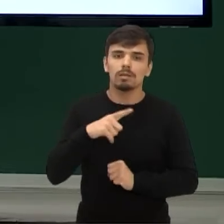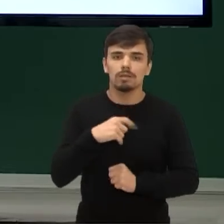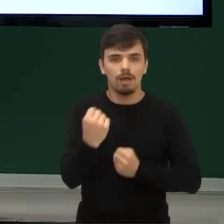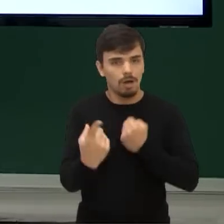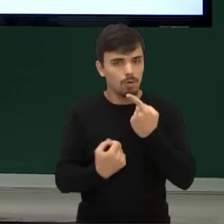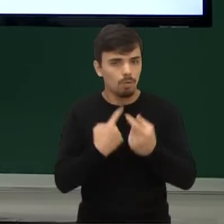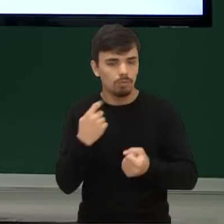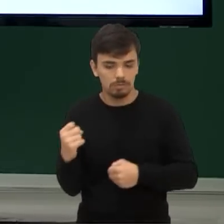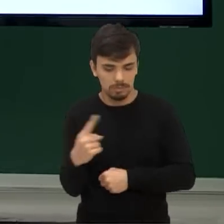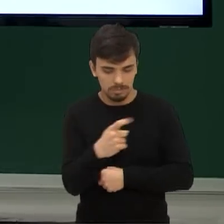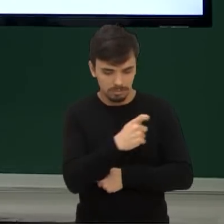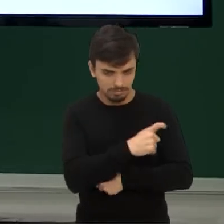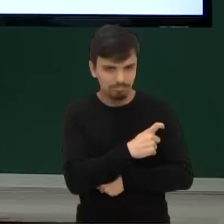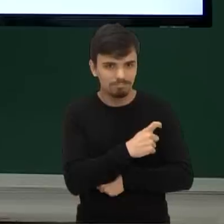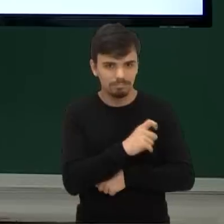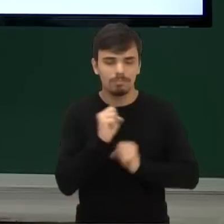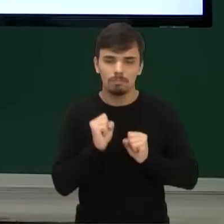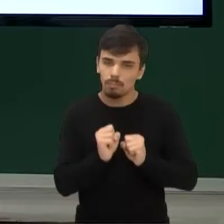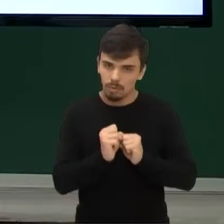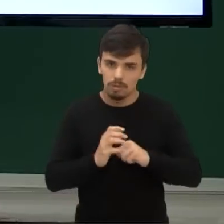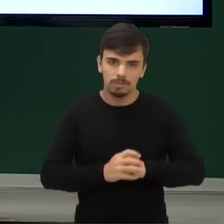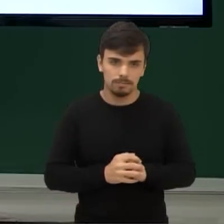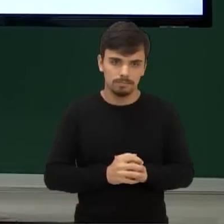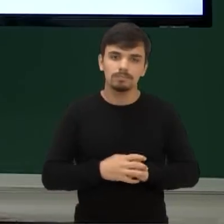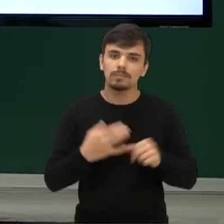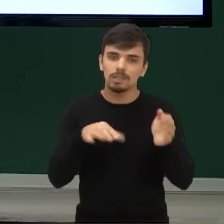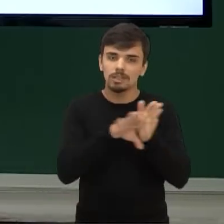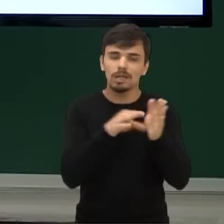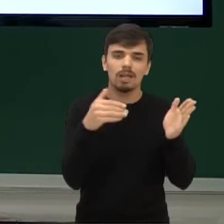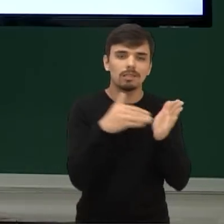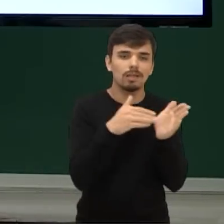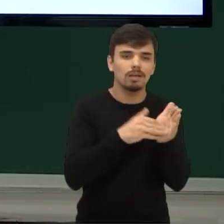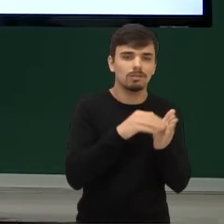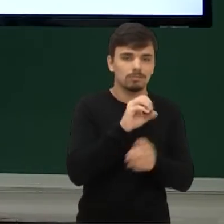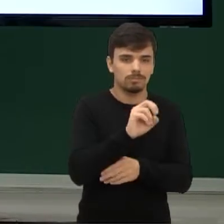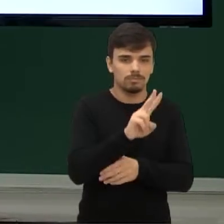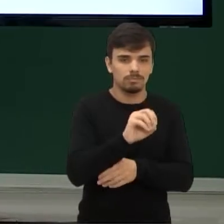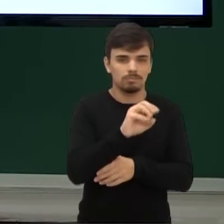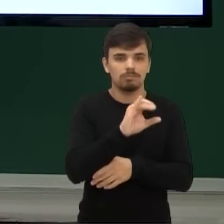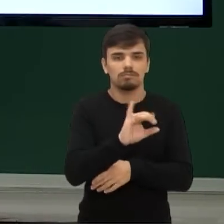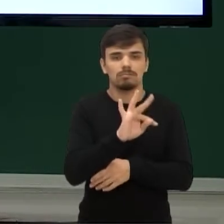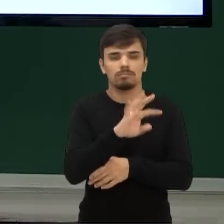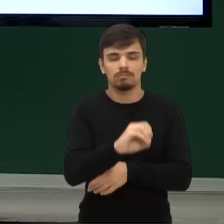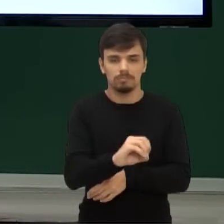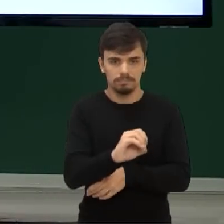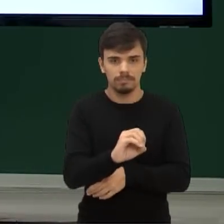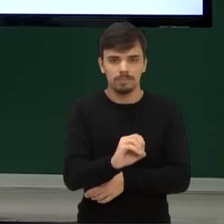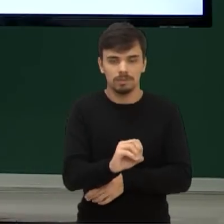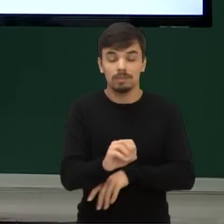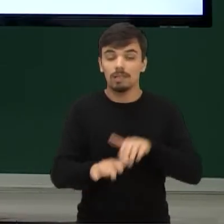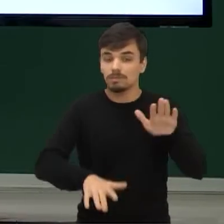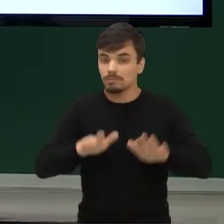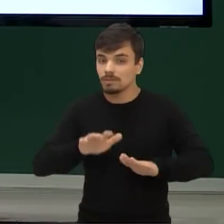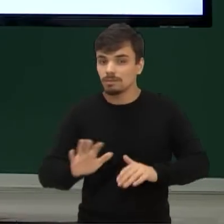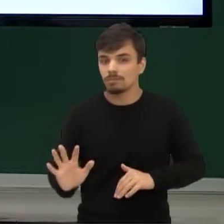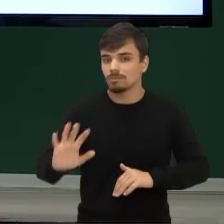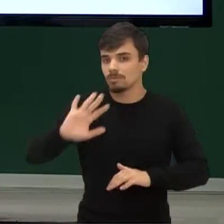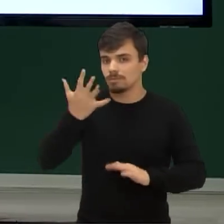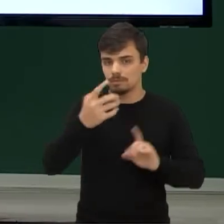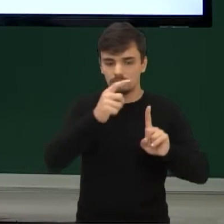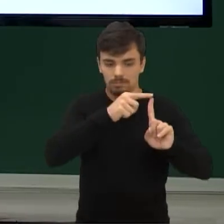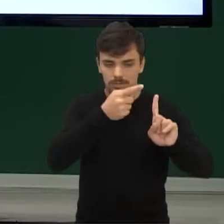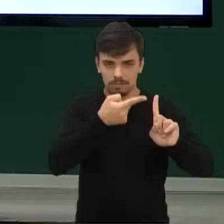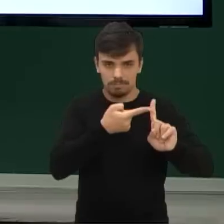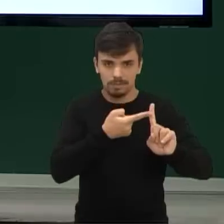espermatozoides apressadinhos que, né, podem acabar chegando lá no ovócito e aí uma gravidez indesejada